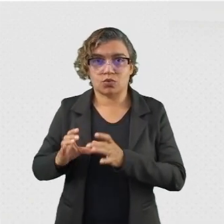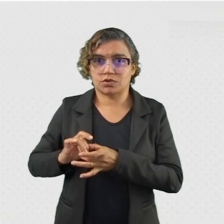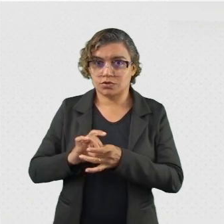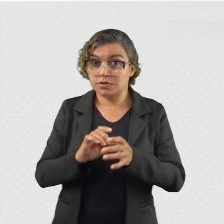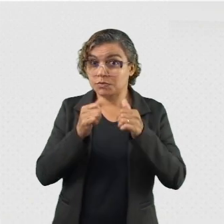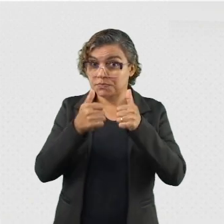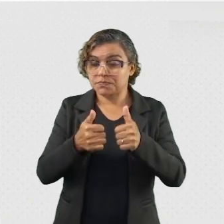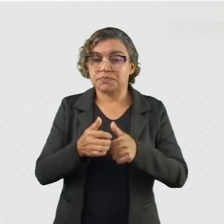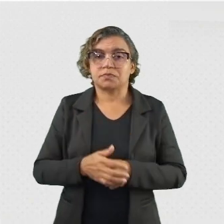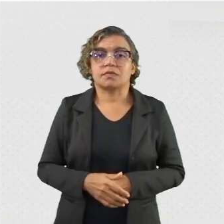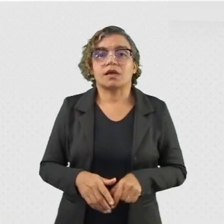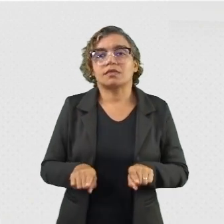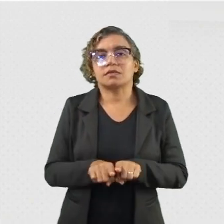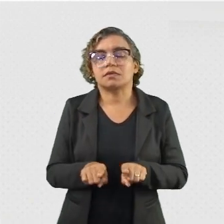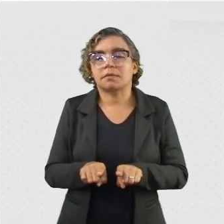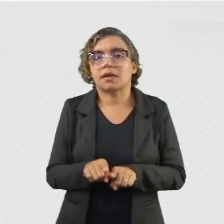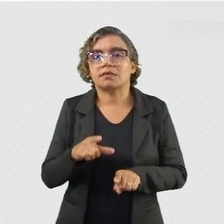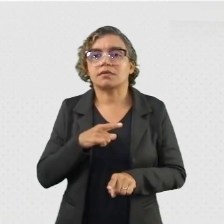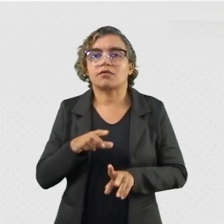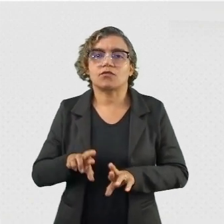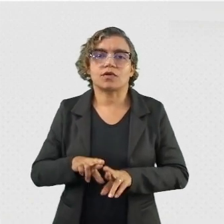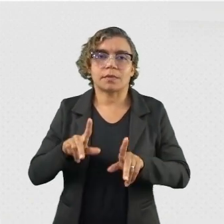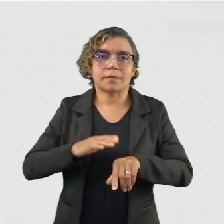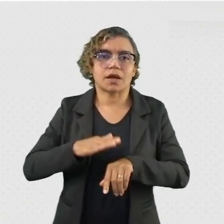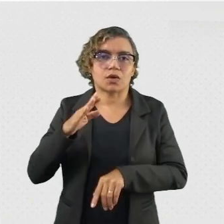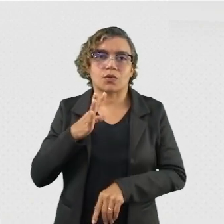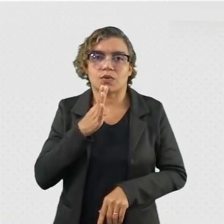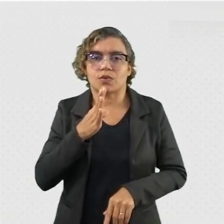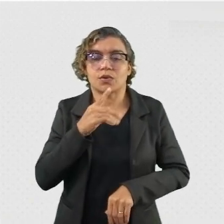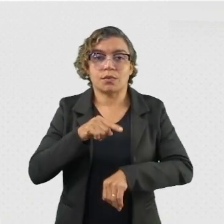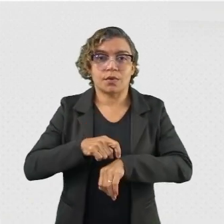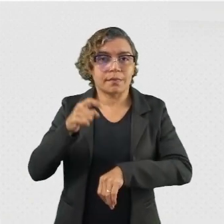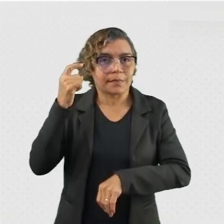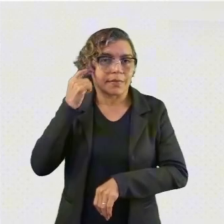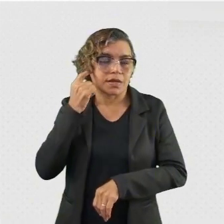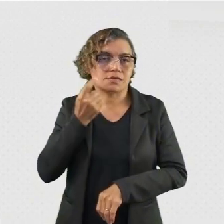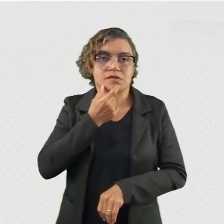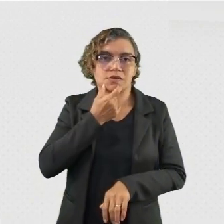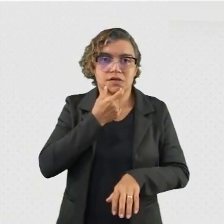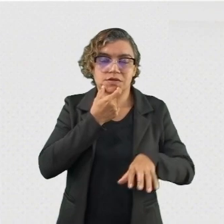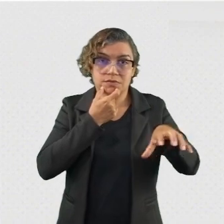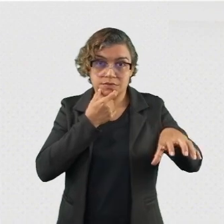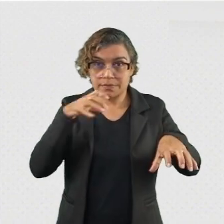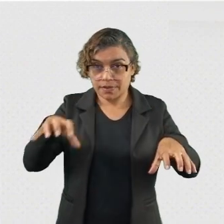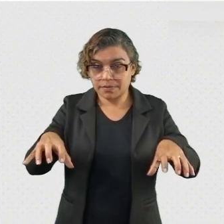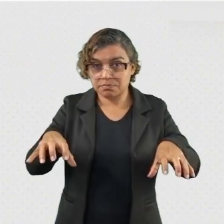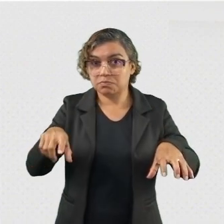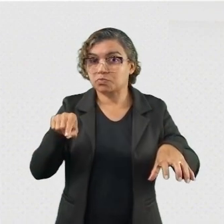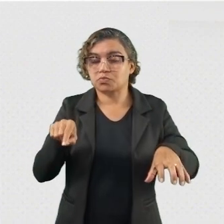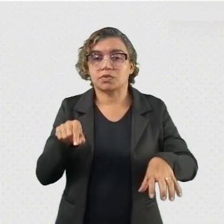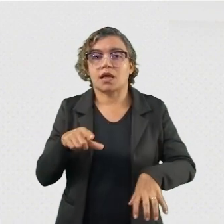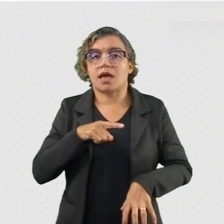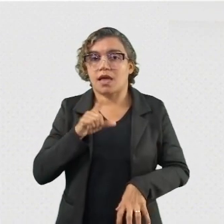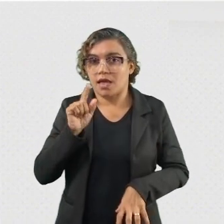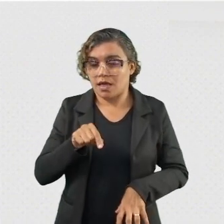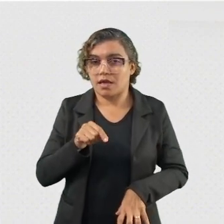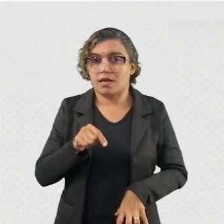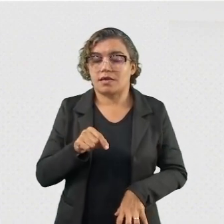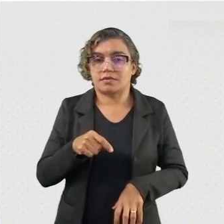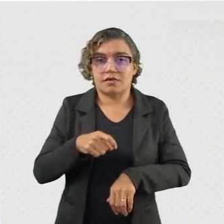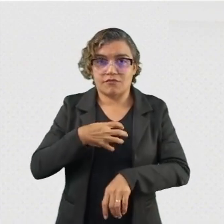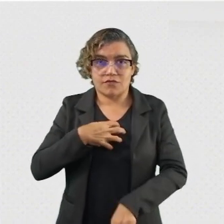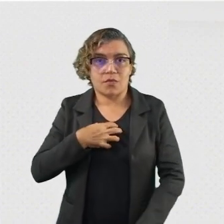contextualização. Uma das diferenças mais conhecidas quando se pensa no inglês americano e no inglês britânico está na